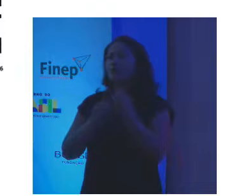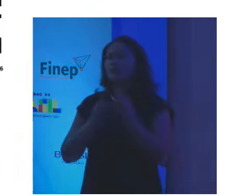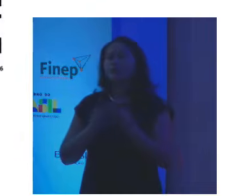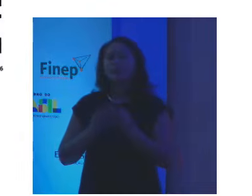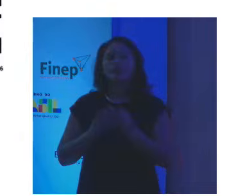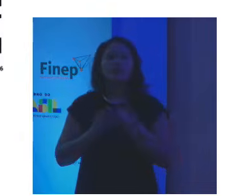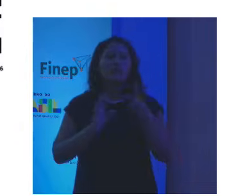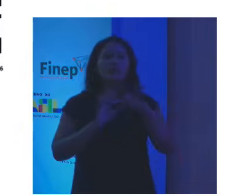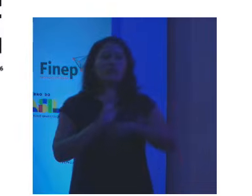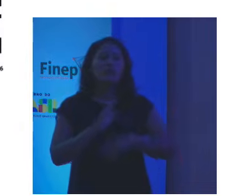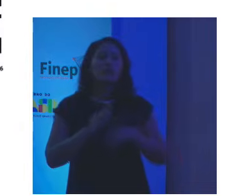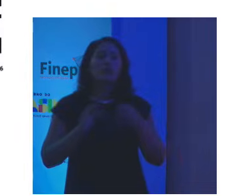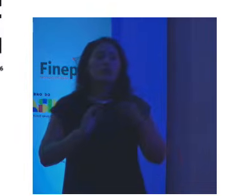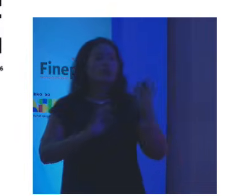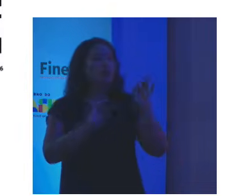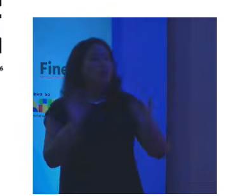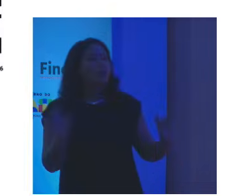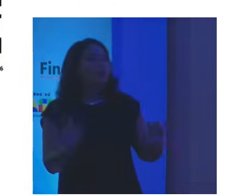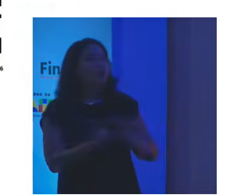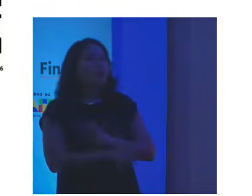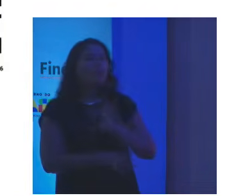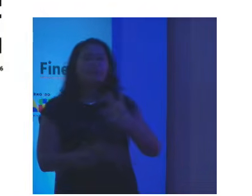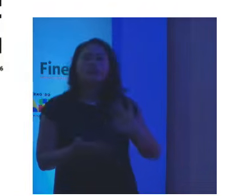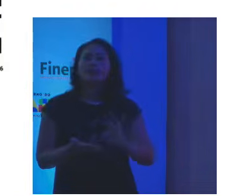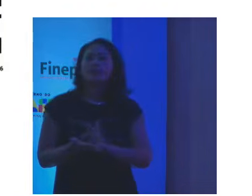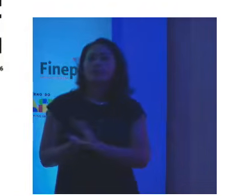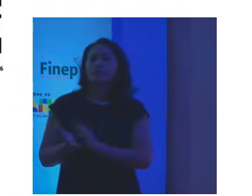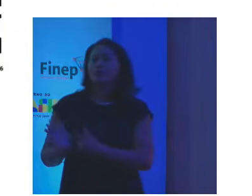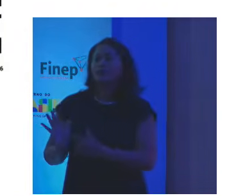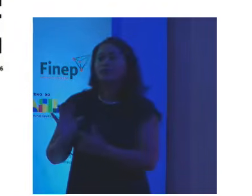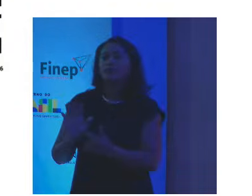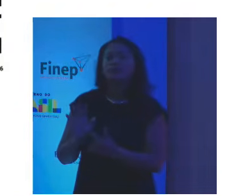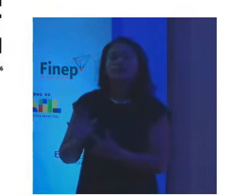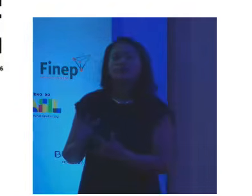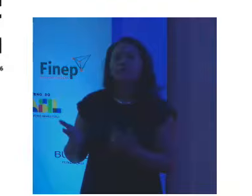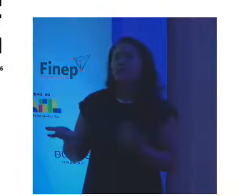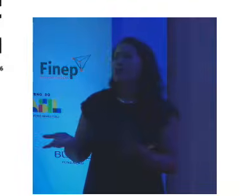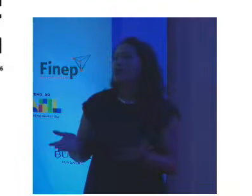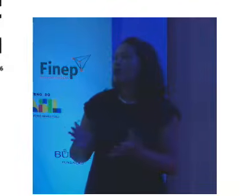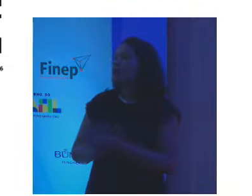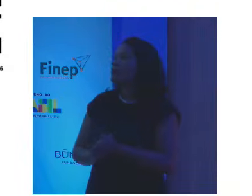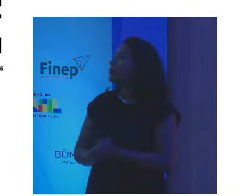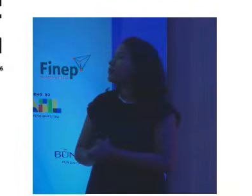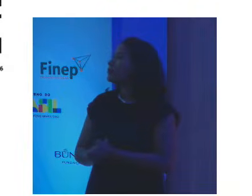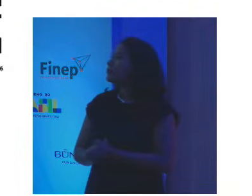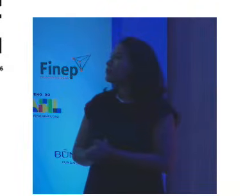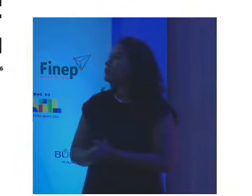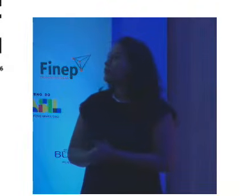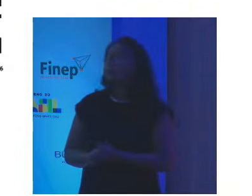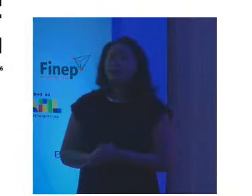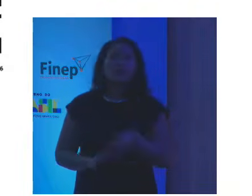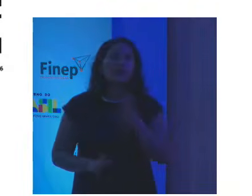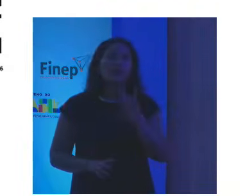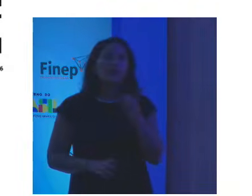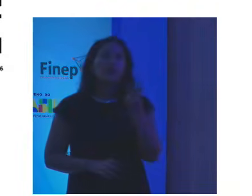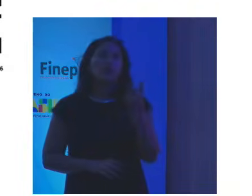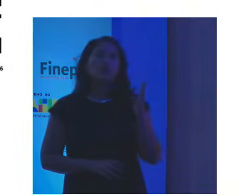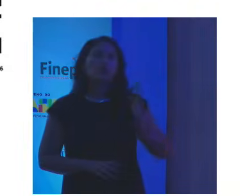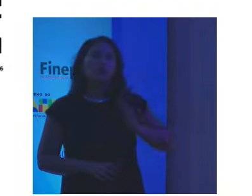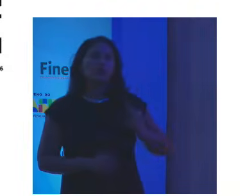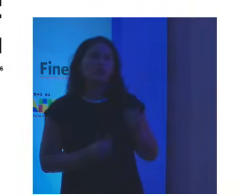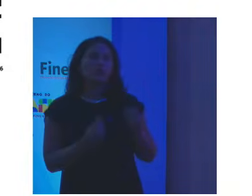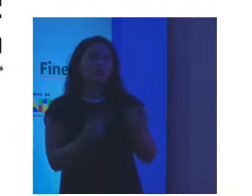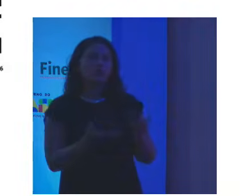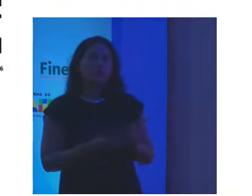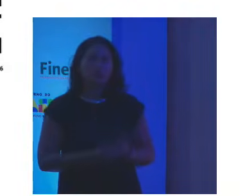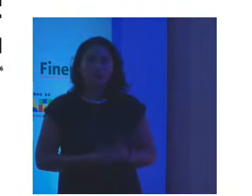parte de um projeto comigo? Ó, o projeto está todo pronto, você só tem que assinar aqui para mim. Aí, budget, você vai ganhar 2 bolsas. Então, isso é